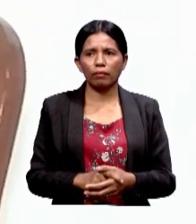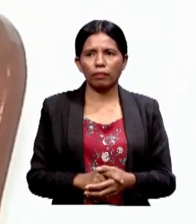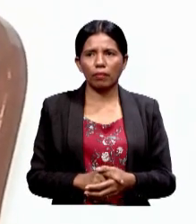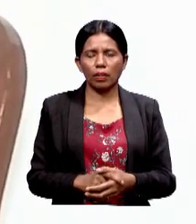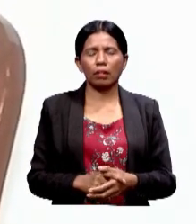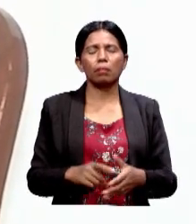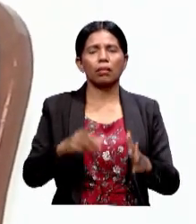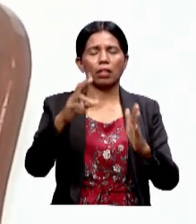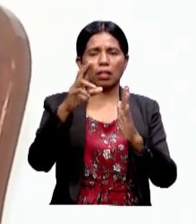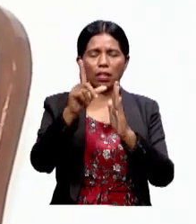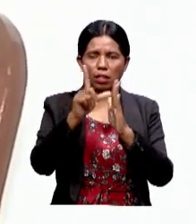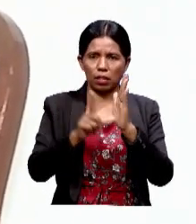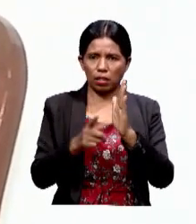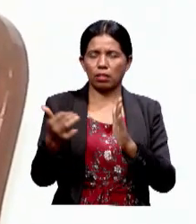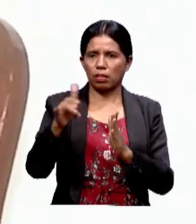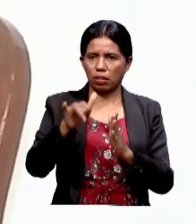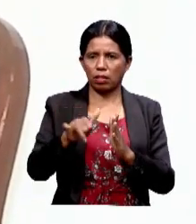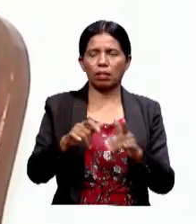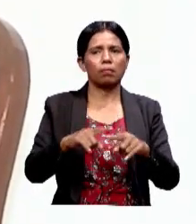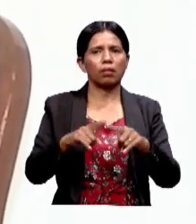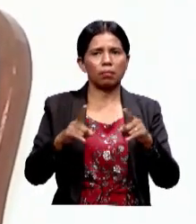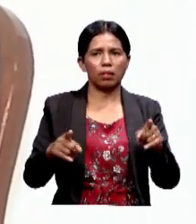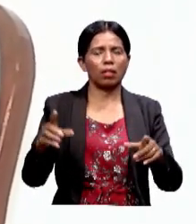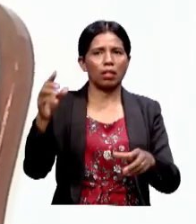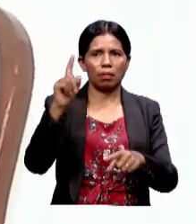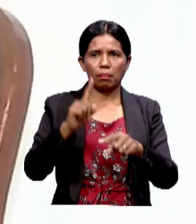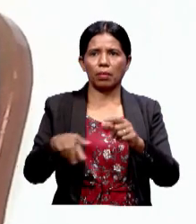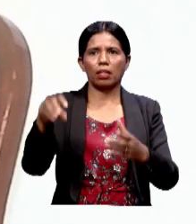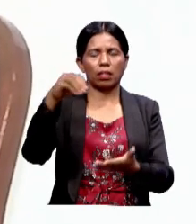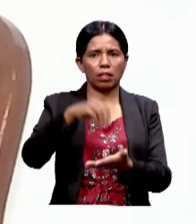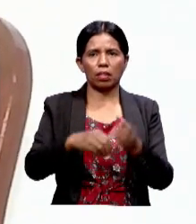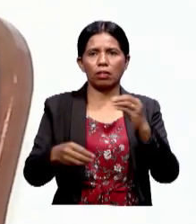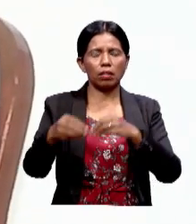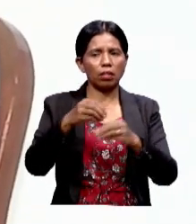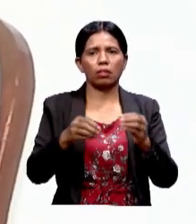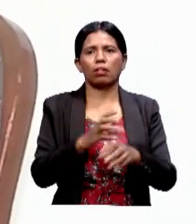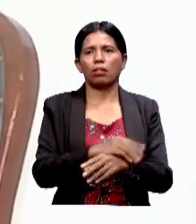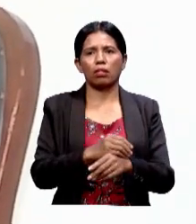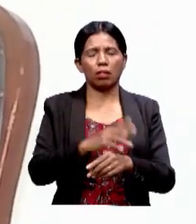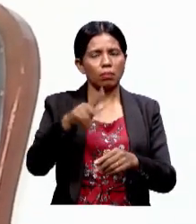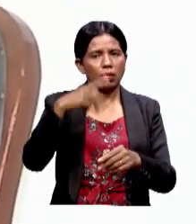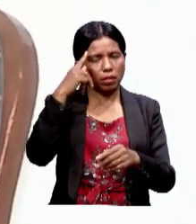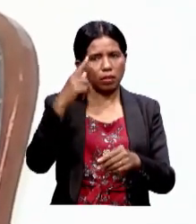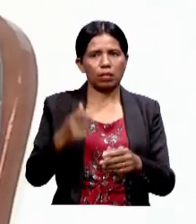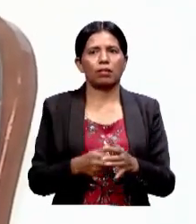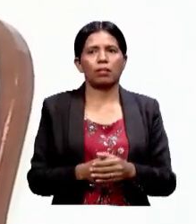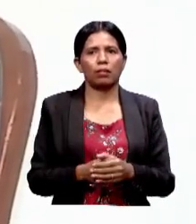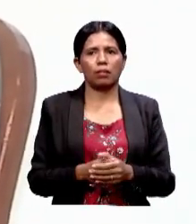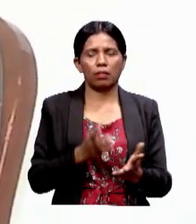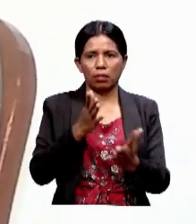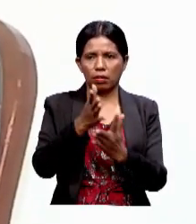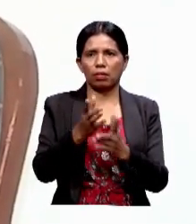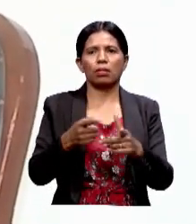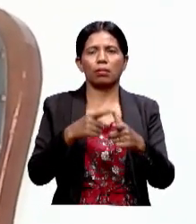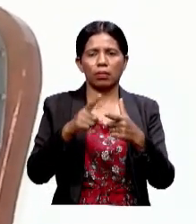norma se não é, mas é la bela cabra ou a tira política. A política não está a ser estia, depois